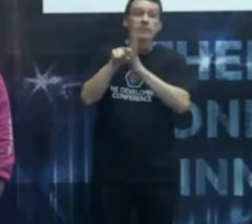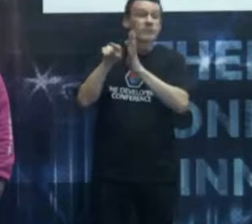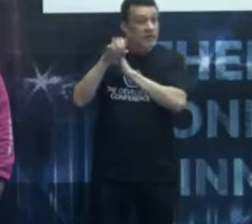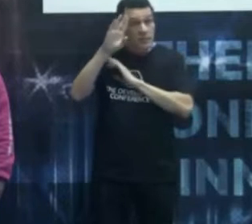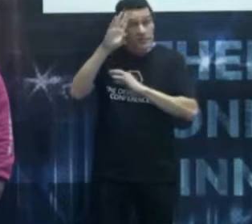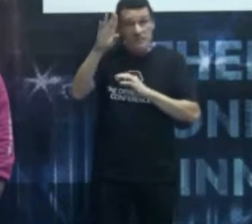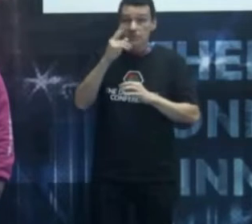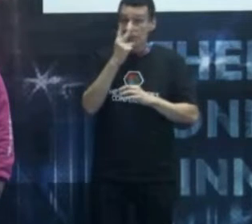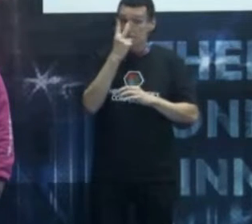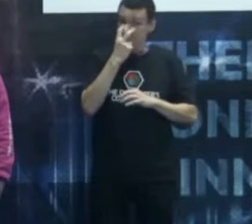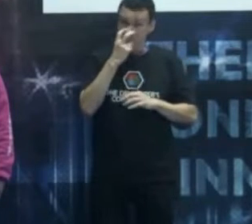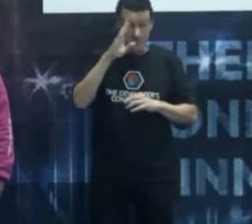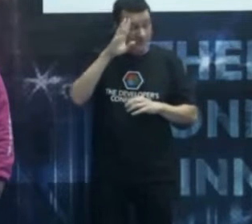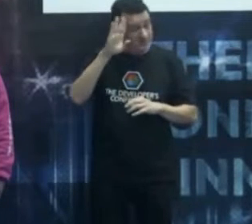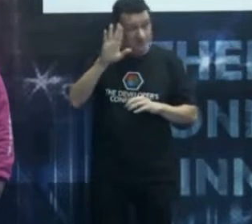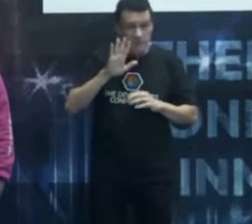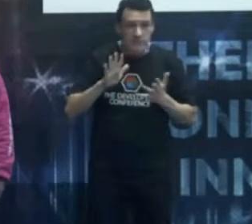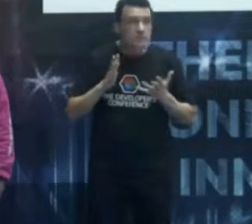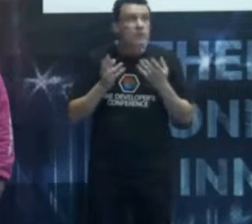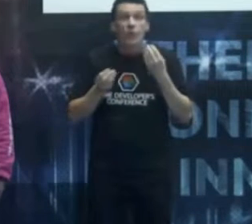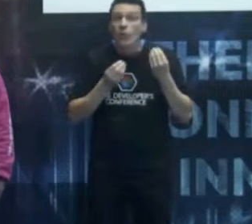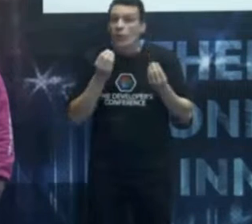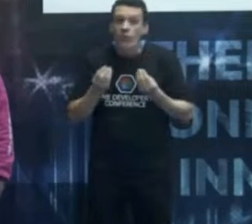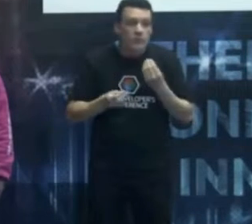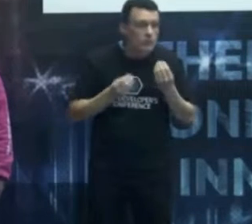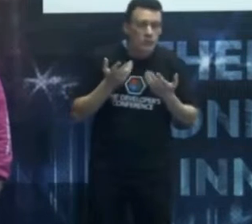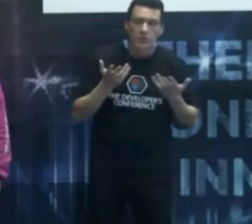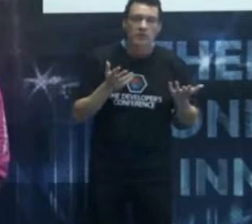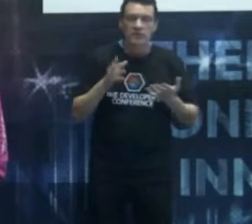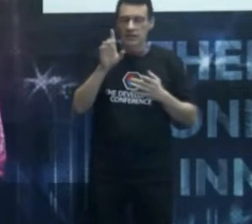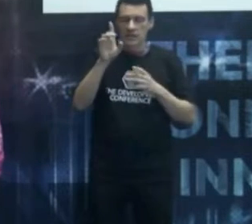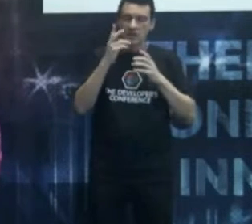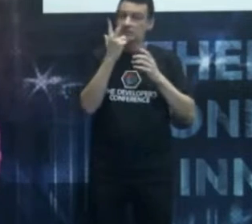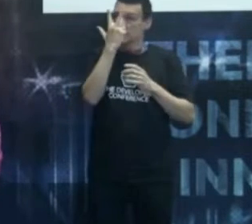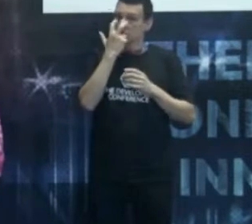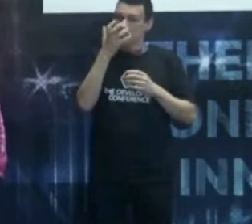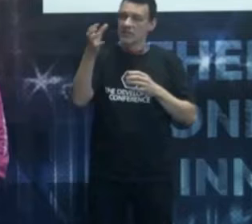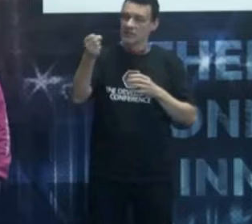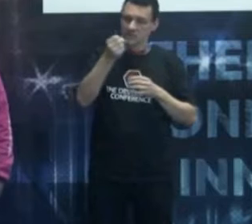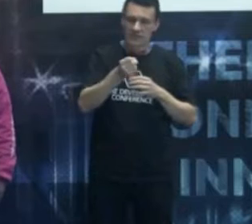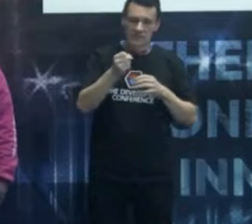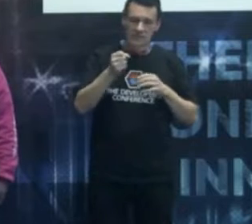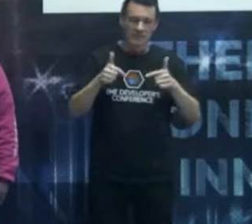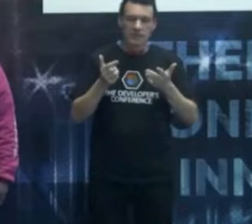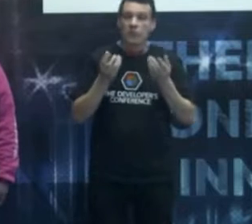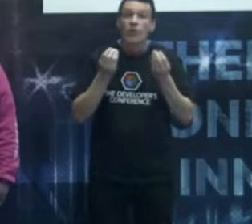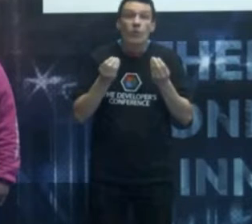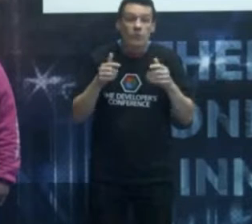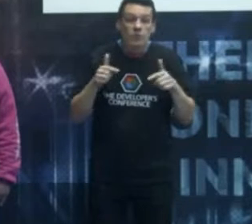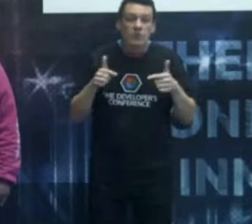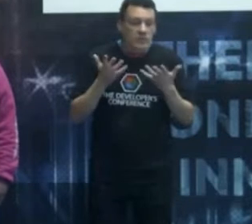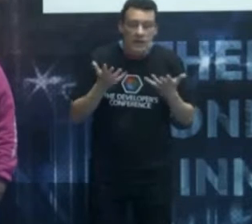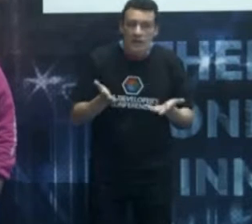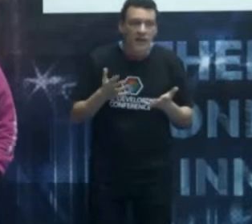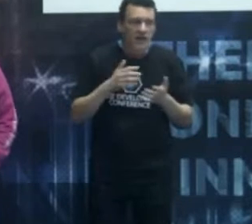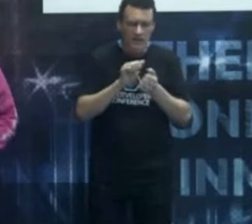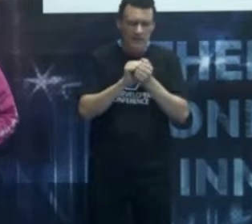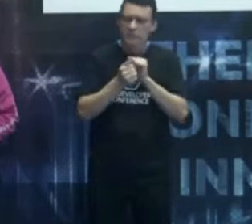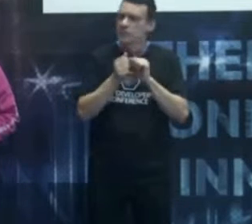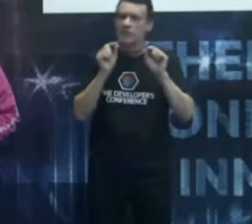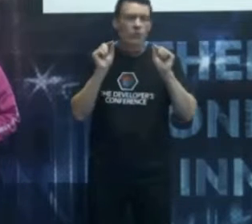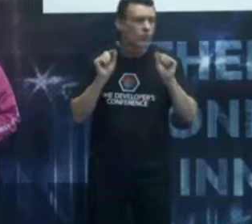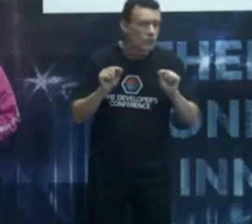deficiente visual, né? Eu falava, gente, como que eu vou ter um deficiente visual dentro da empresa? Como é que ele vai trabalhar? O que eu tenho que adaptar? E eu sempre